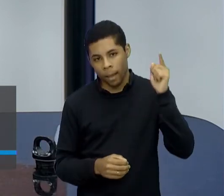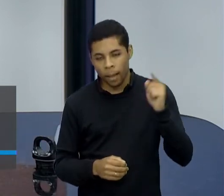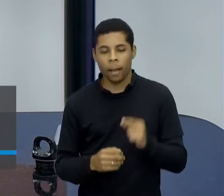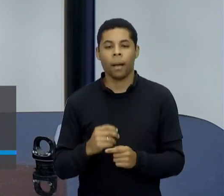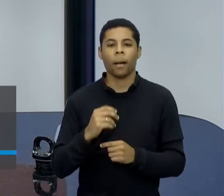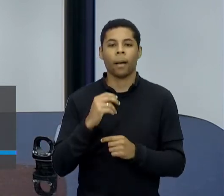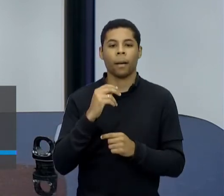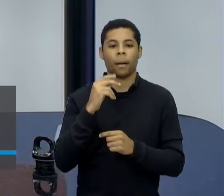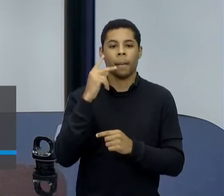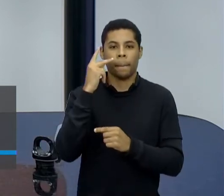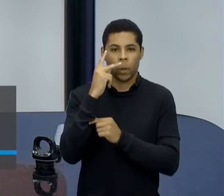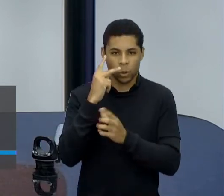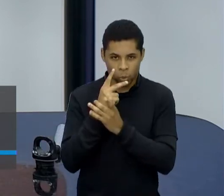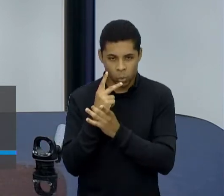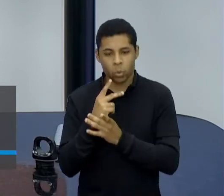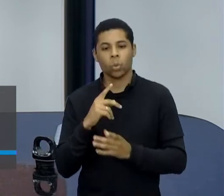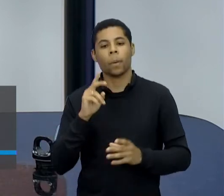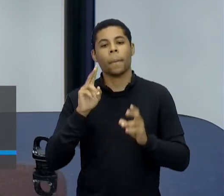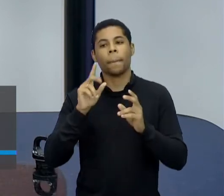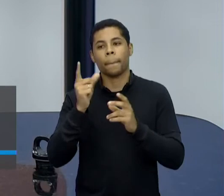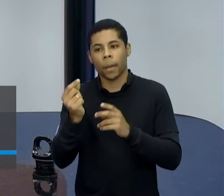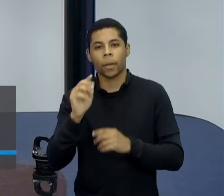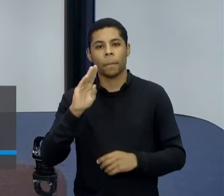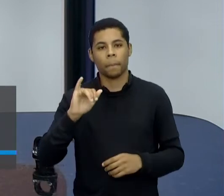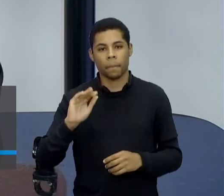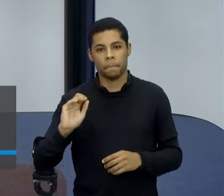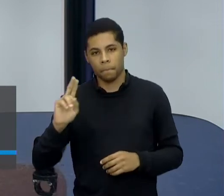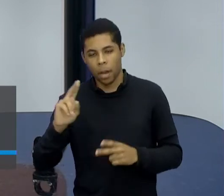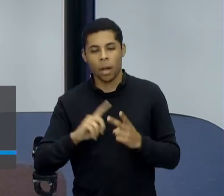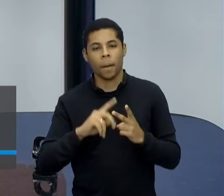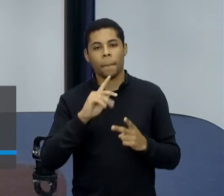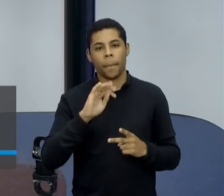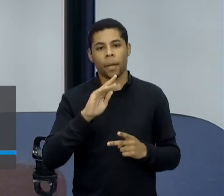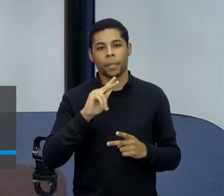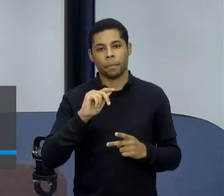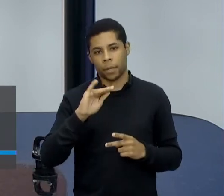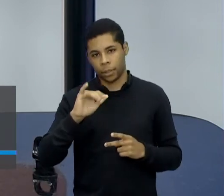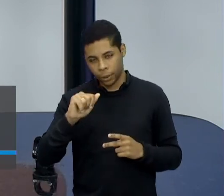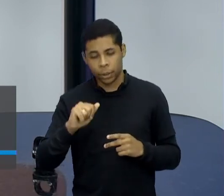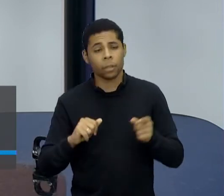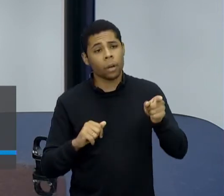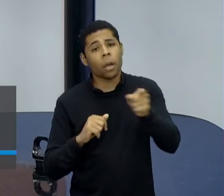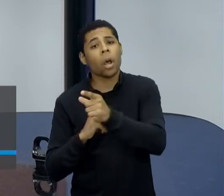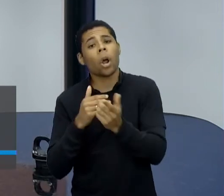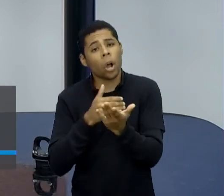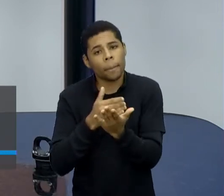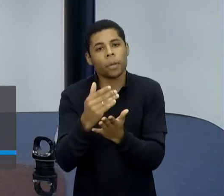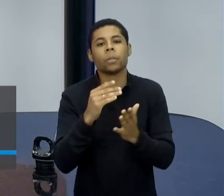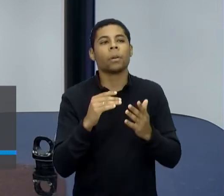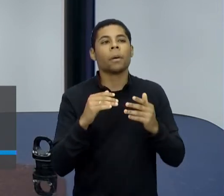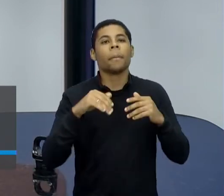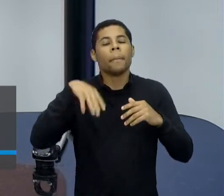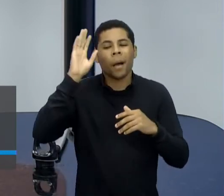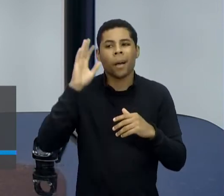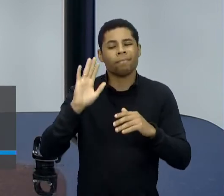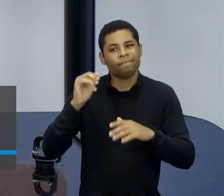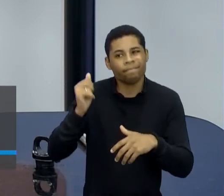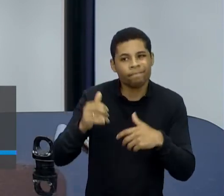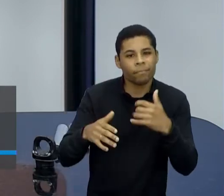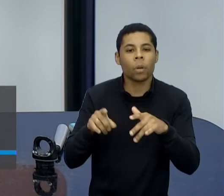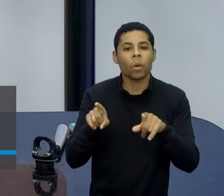mestre Bimba, o Pastinha, eles começaram a dar um contexto, como se fosse uma atividade